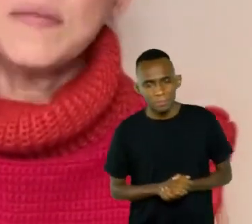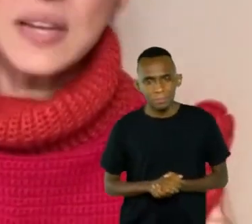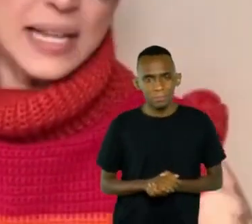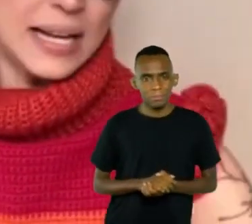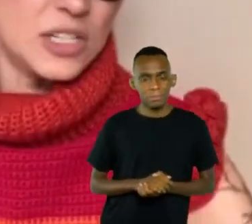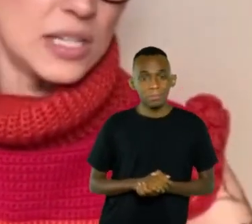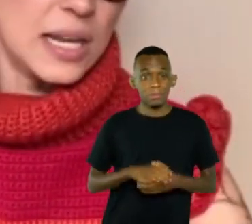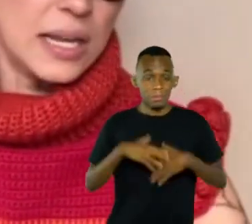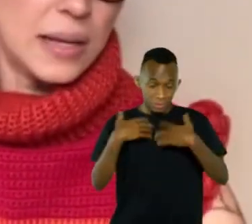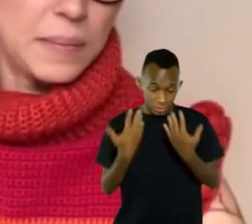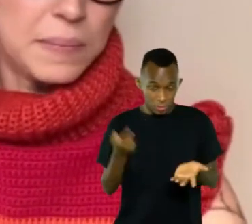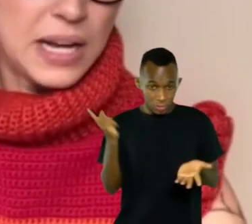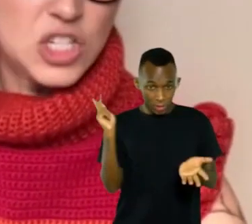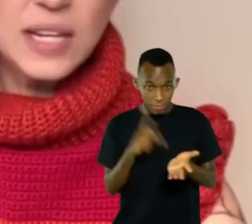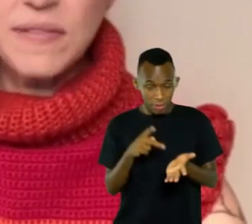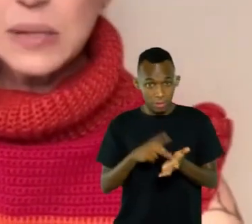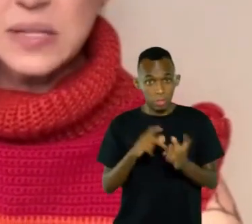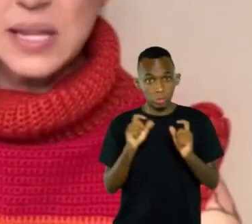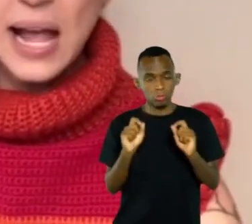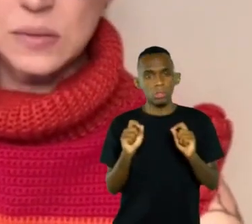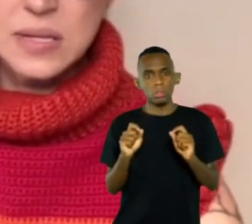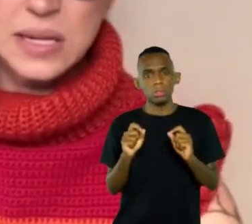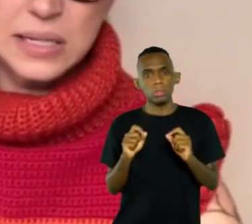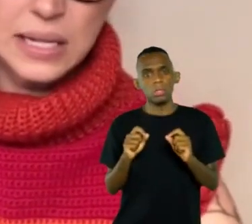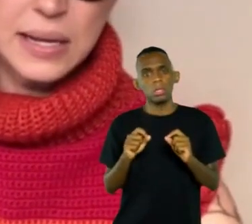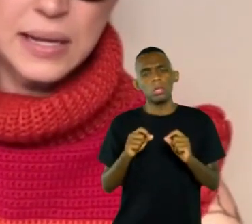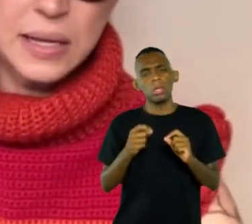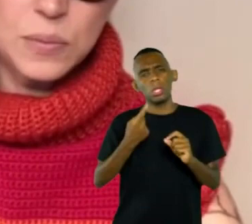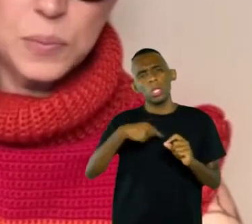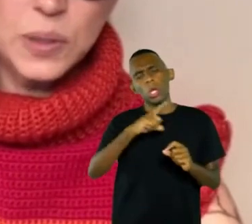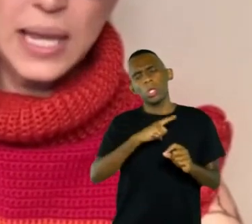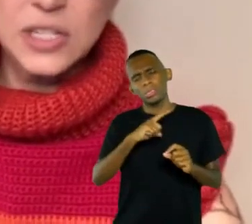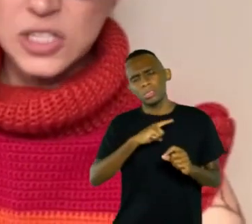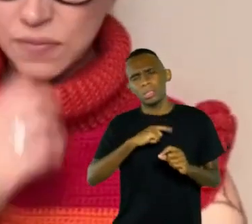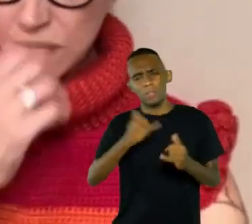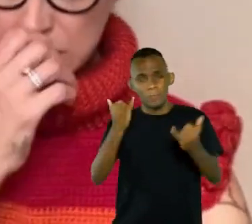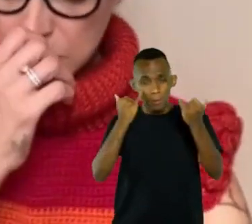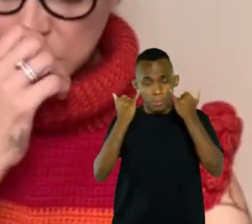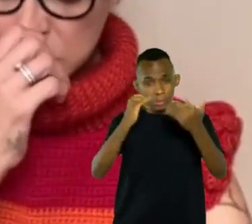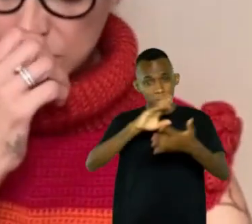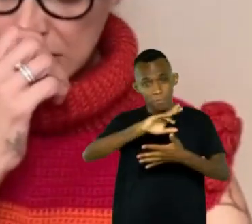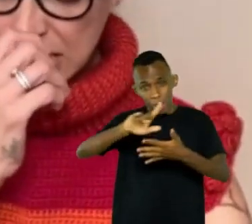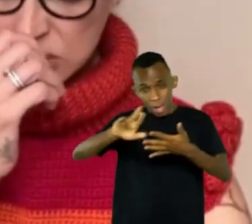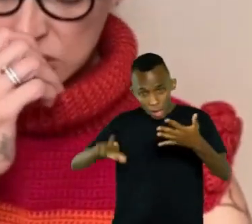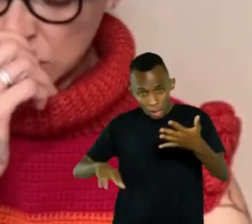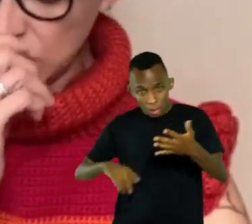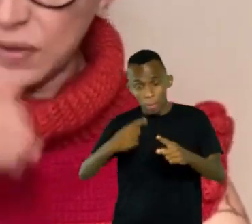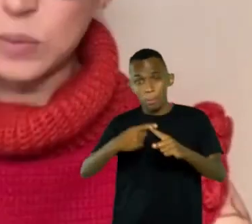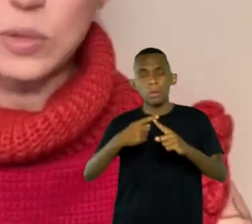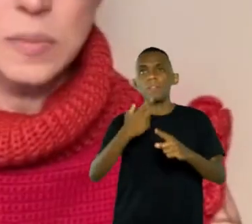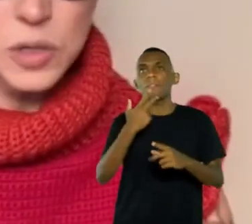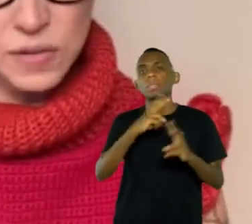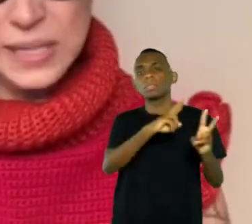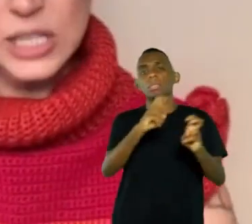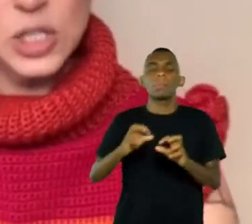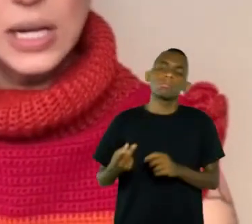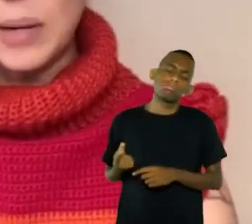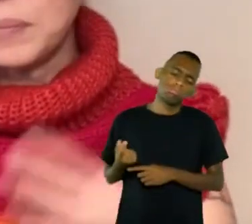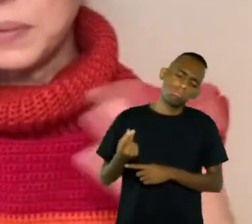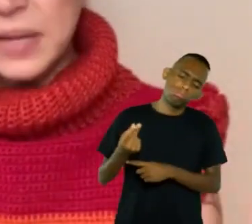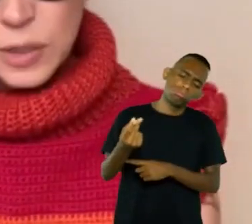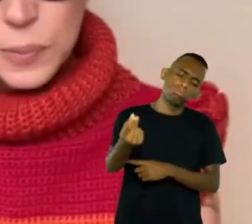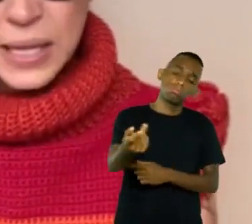Então, na verdade, a gente tem vários dados aí, né? Por que que a gente está falando sobre longevidade? Eu estou falando muito sobre